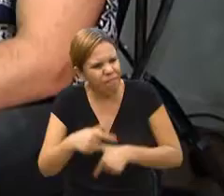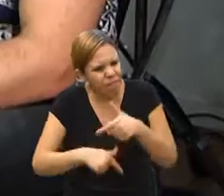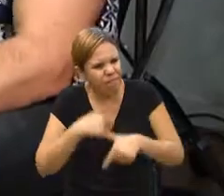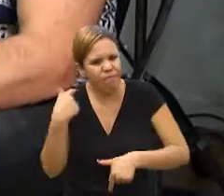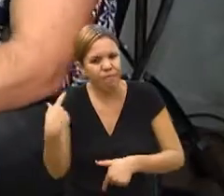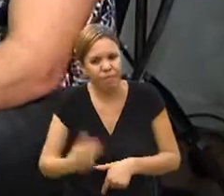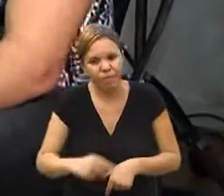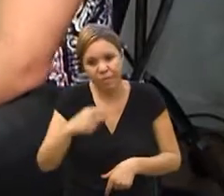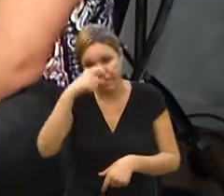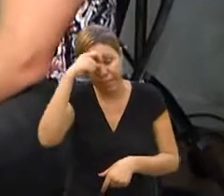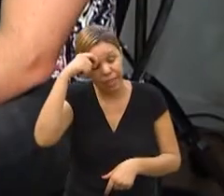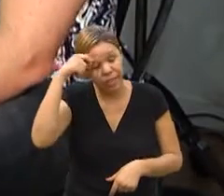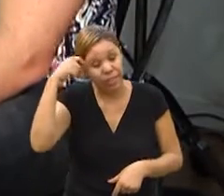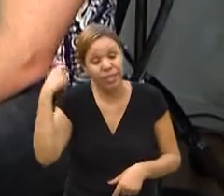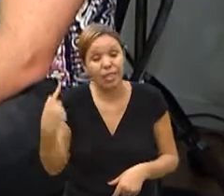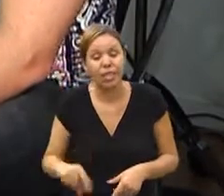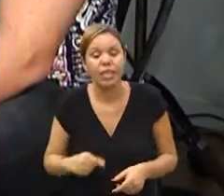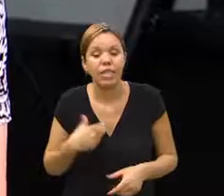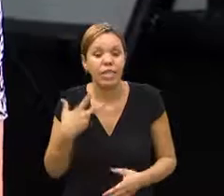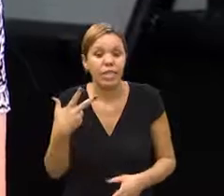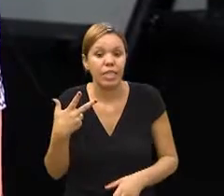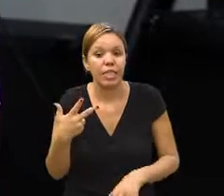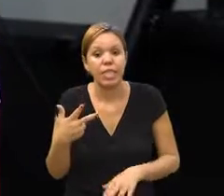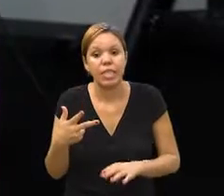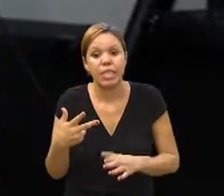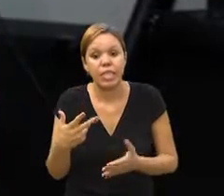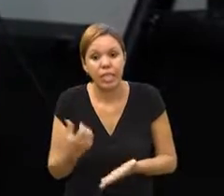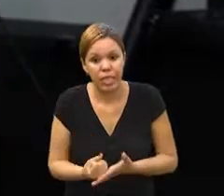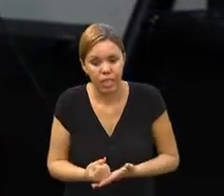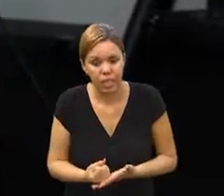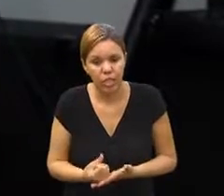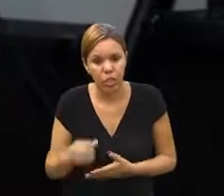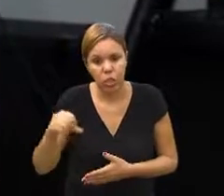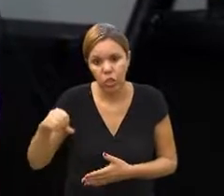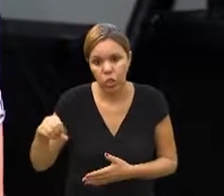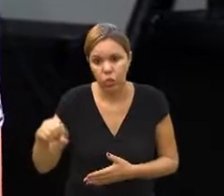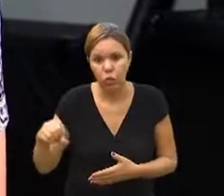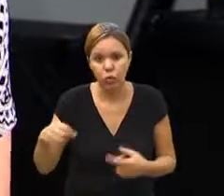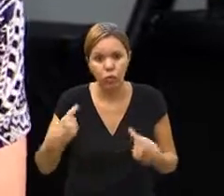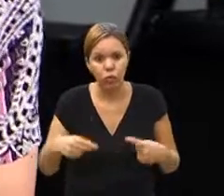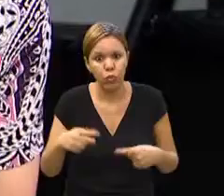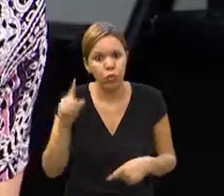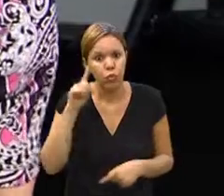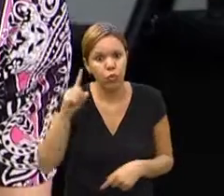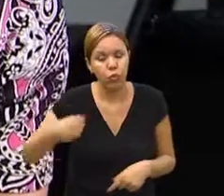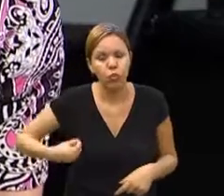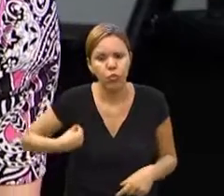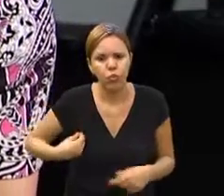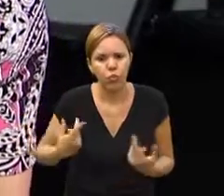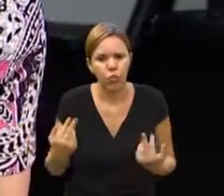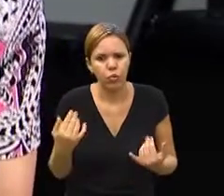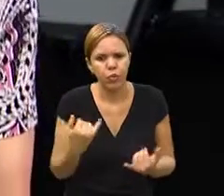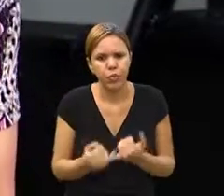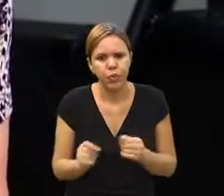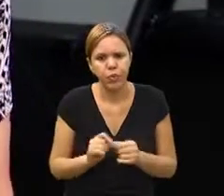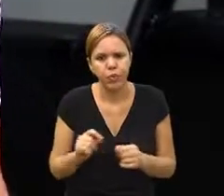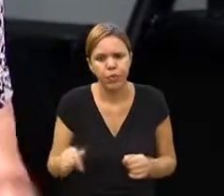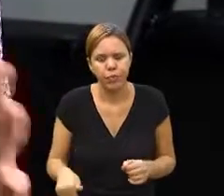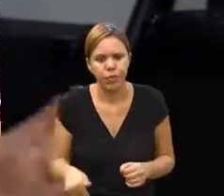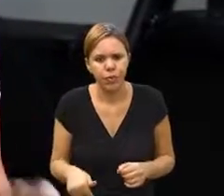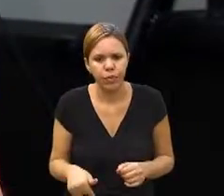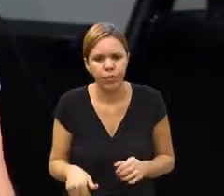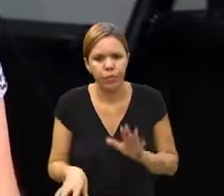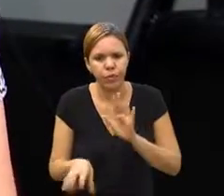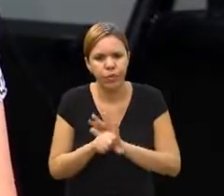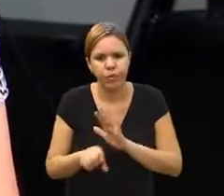trabalhosa, assim, mais intensa que eu já tive de gravação, que a gente gravou um disco de 9 músicas em um dia, ao vivo, né? Parecido com o que a gente fez aqui, só que captando